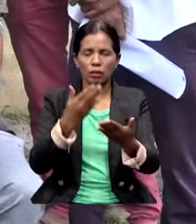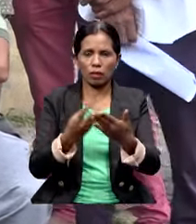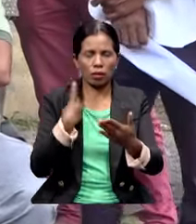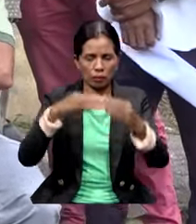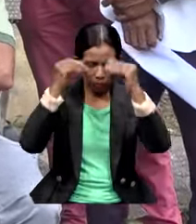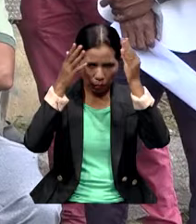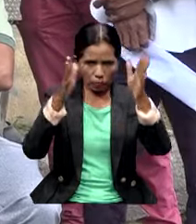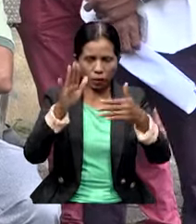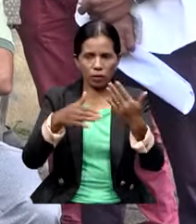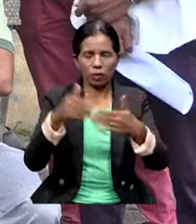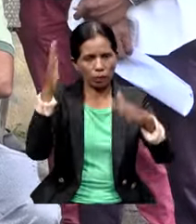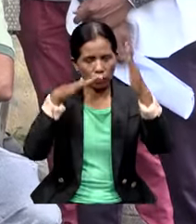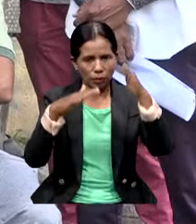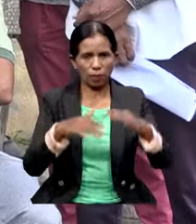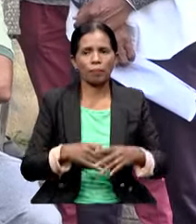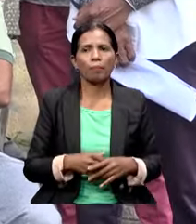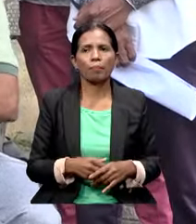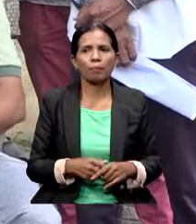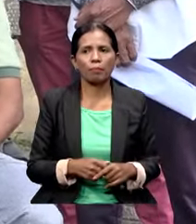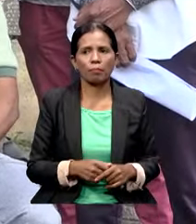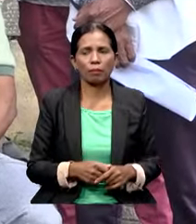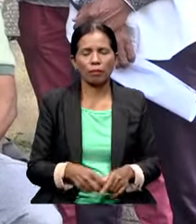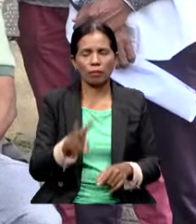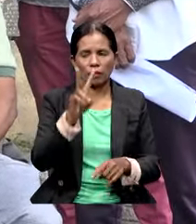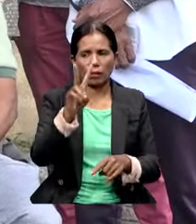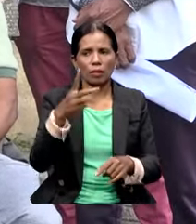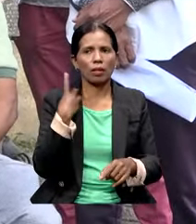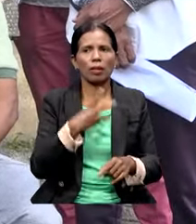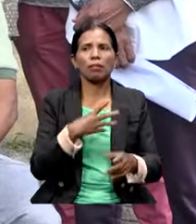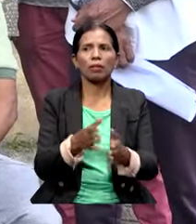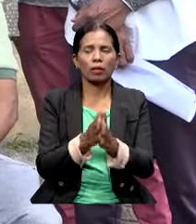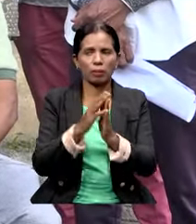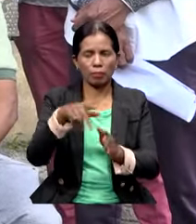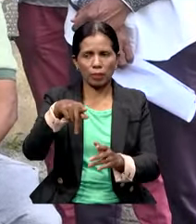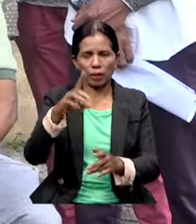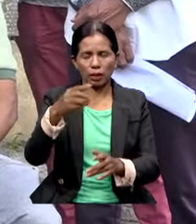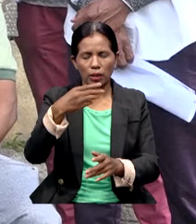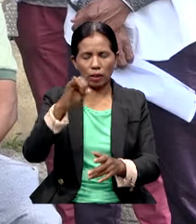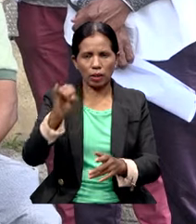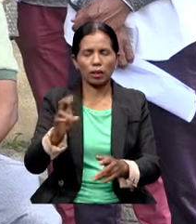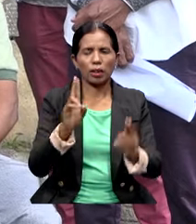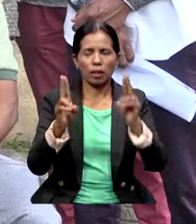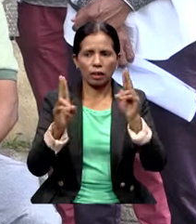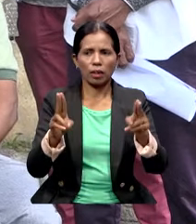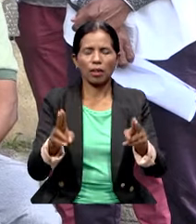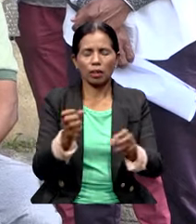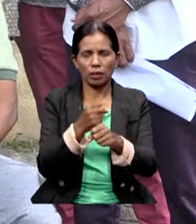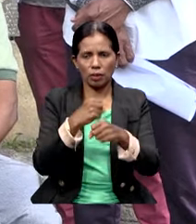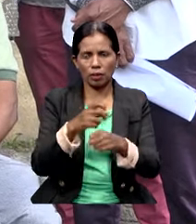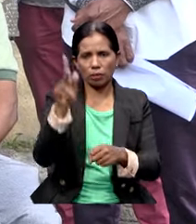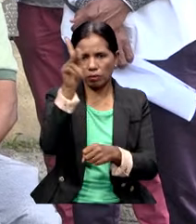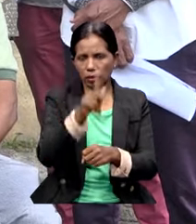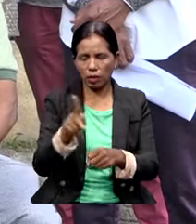professores voluntários na problema. Rua, ami husu PDAZ, urgentemente, atu halo